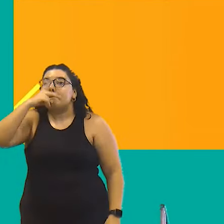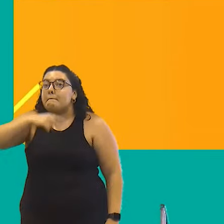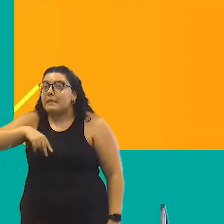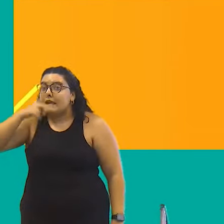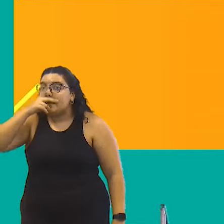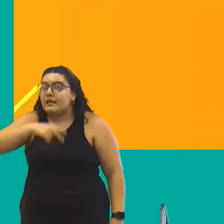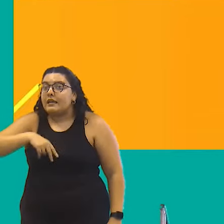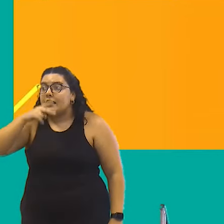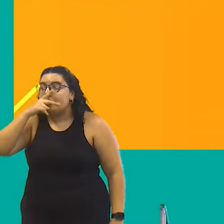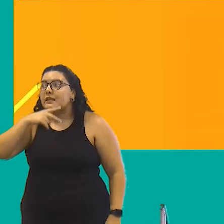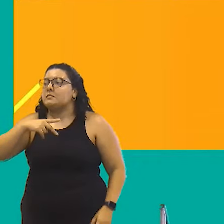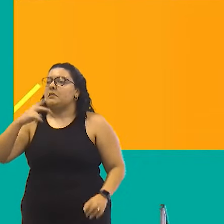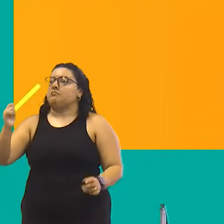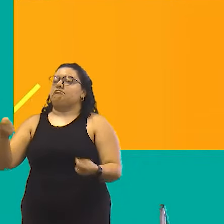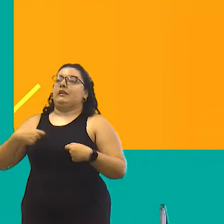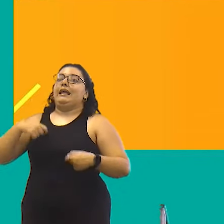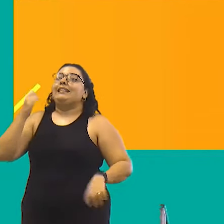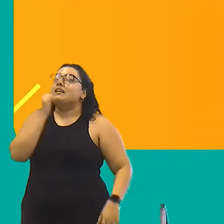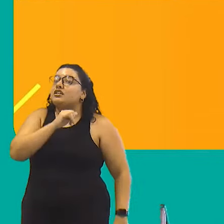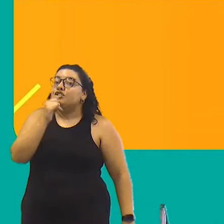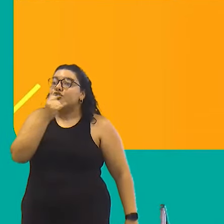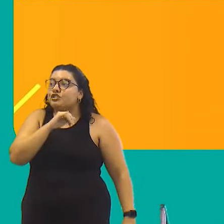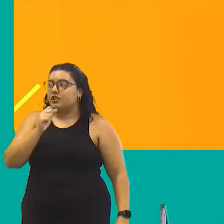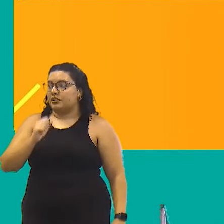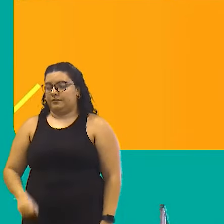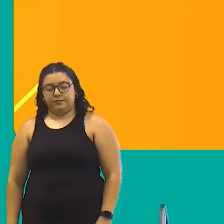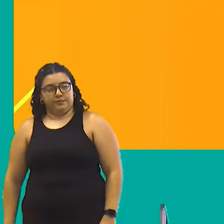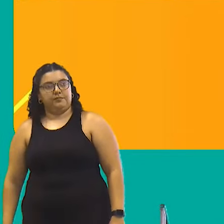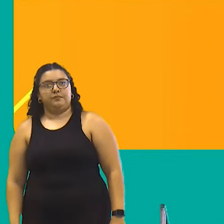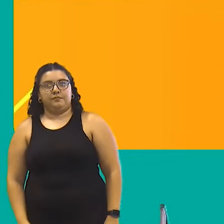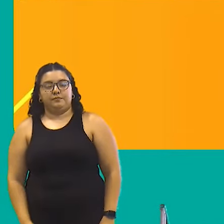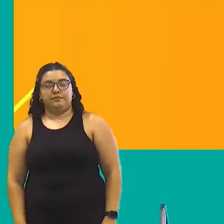Mesma tensão elétrica.